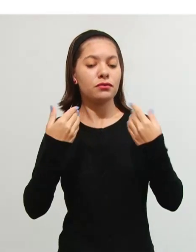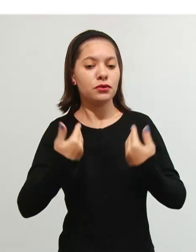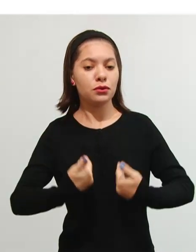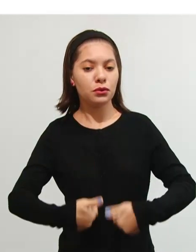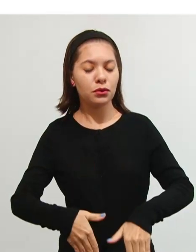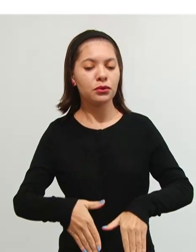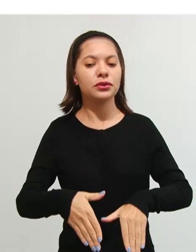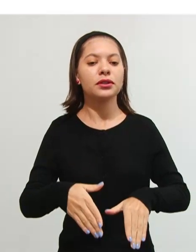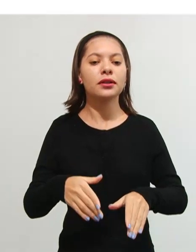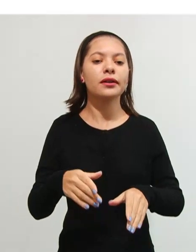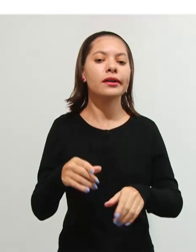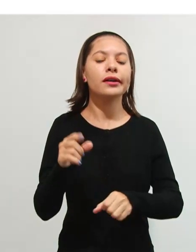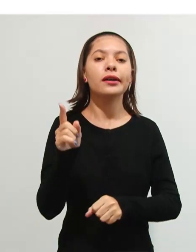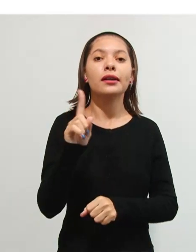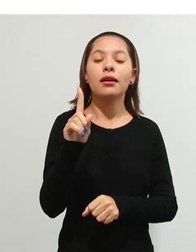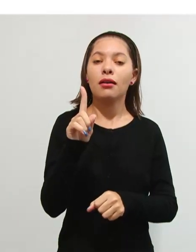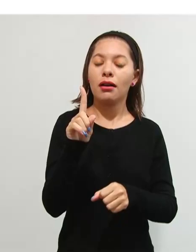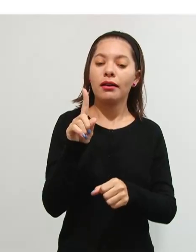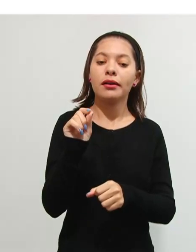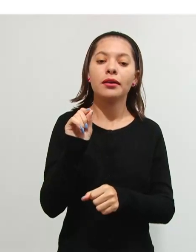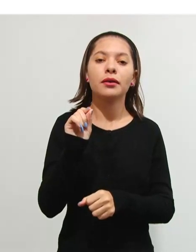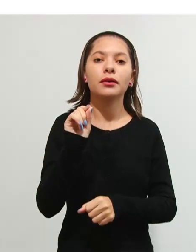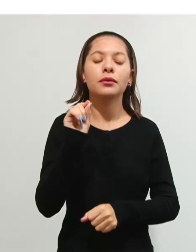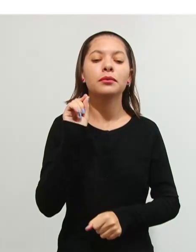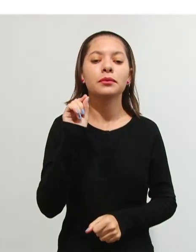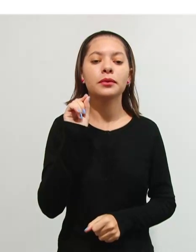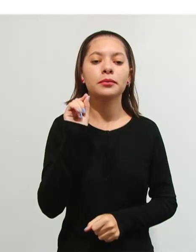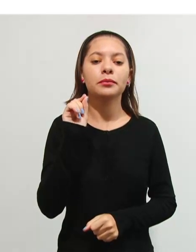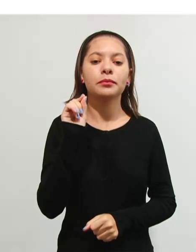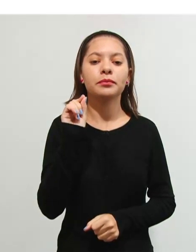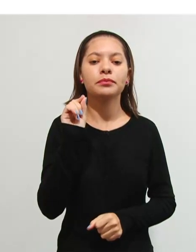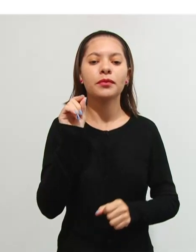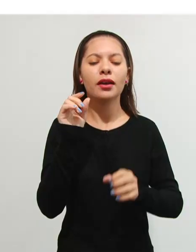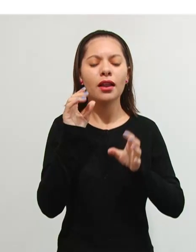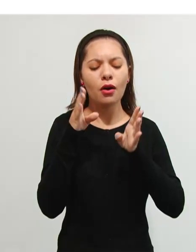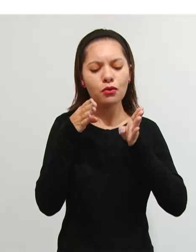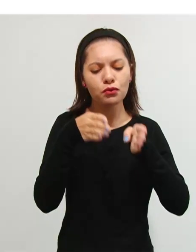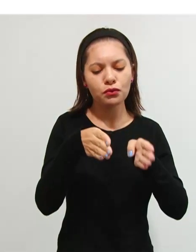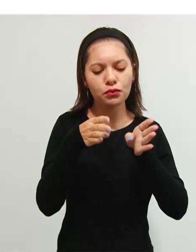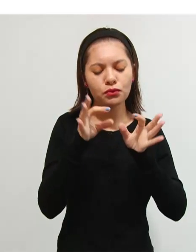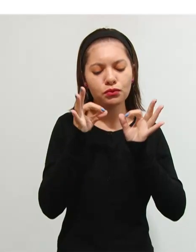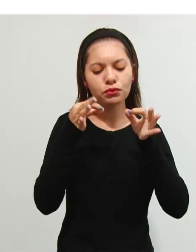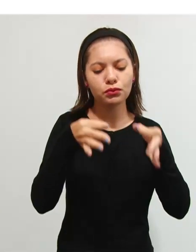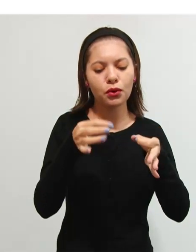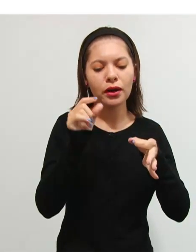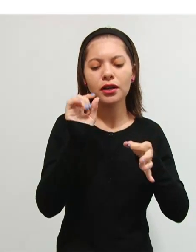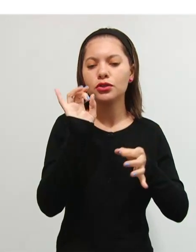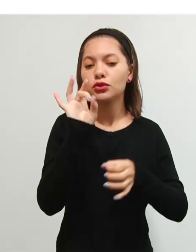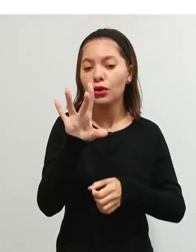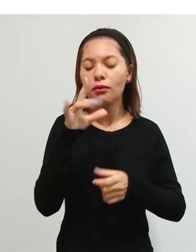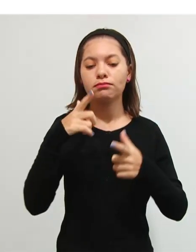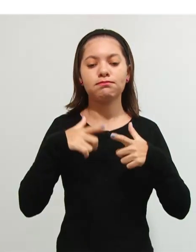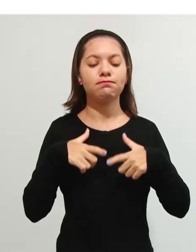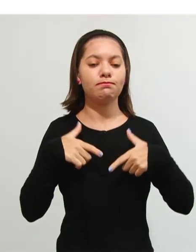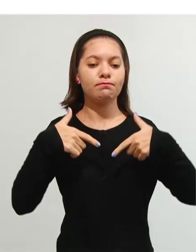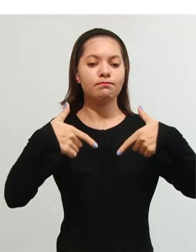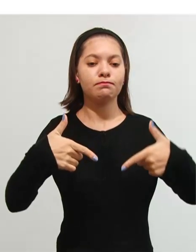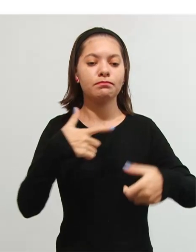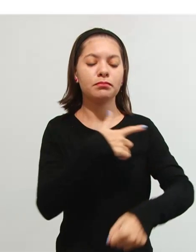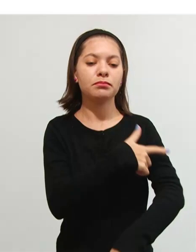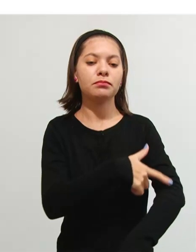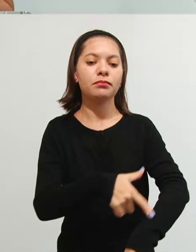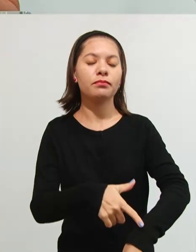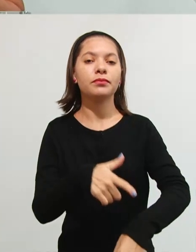fisiológicas internas, se fixando basicamente apenas no comportamento. Com